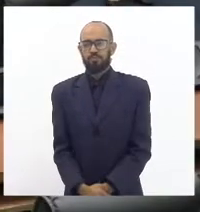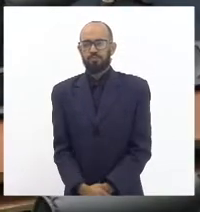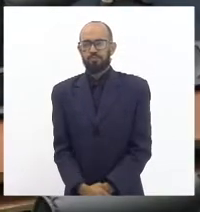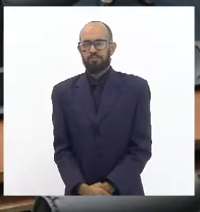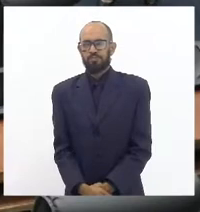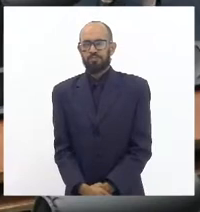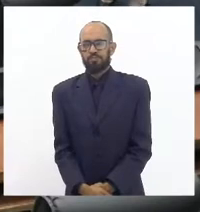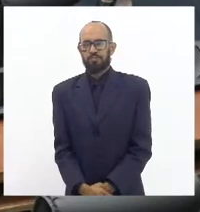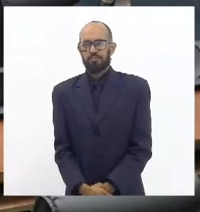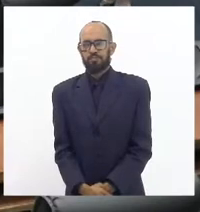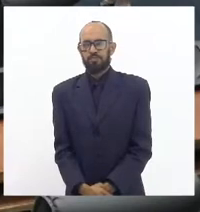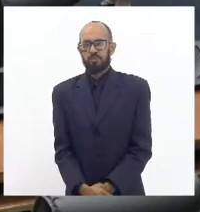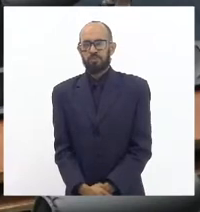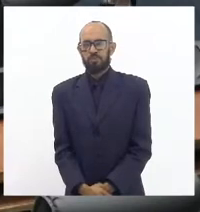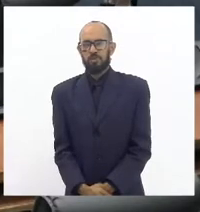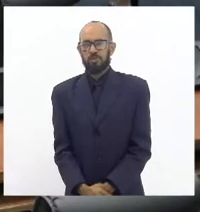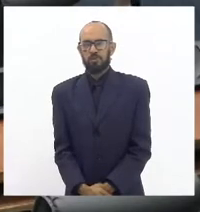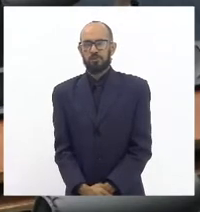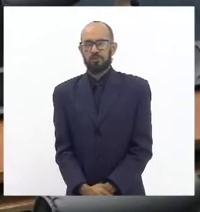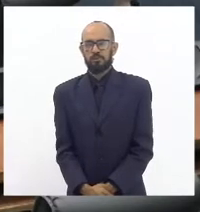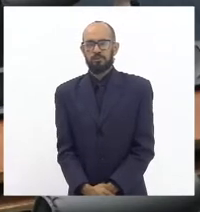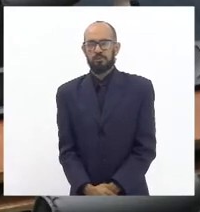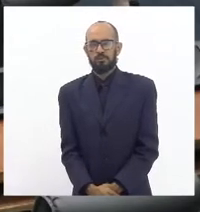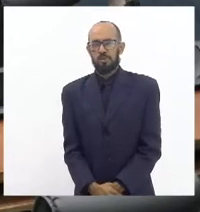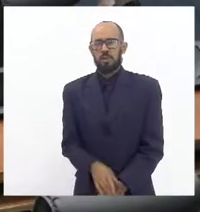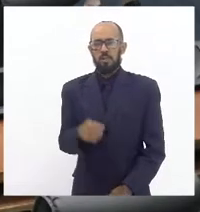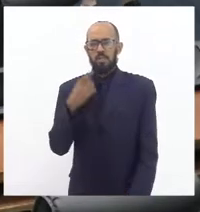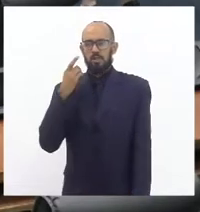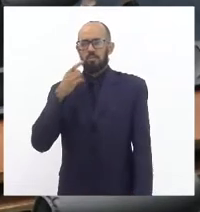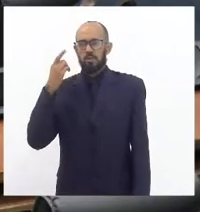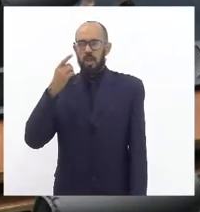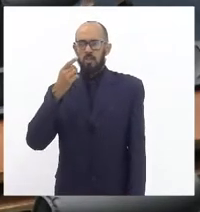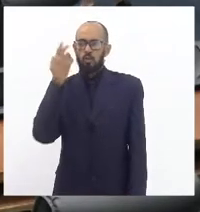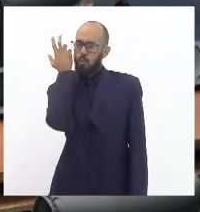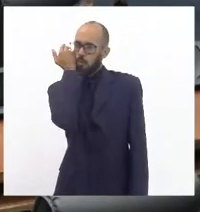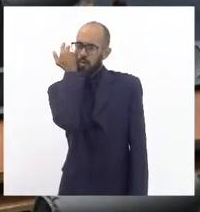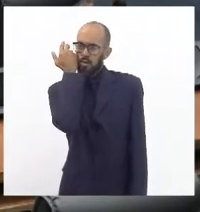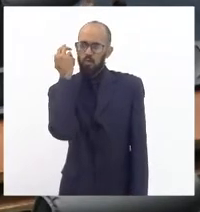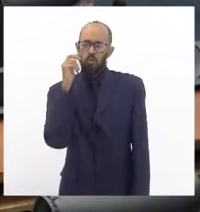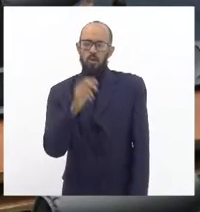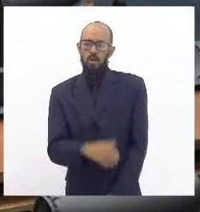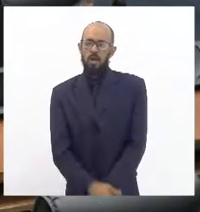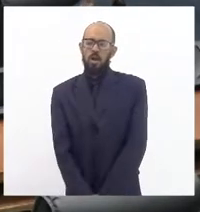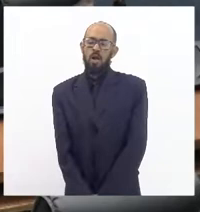tá do Anderson Moraes tá do Eliomar Coelho